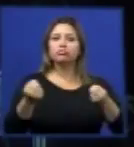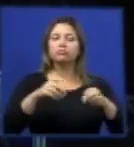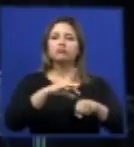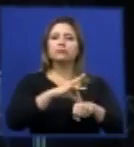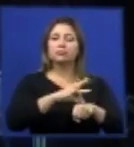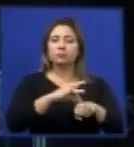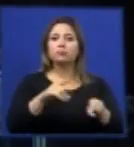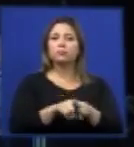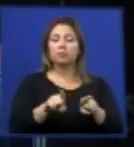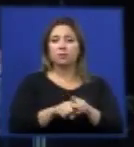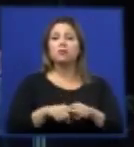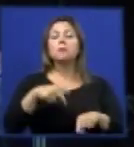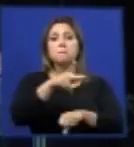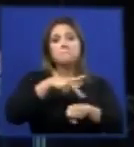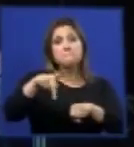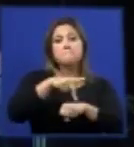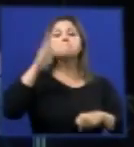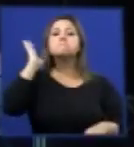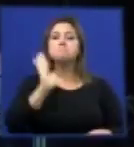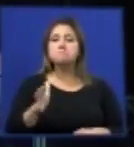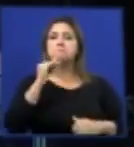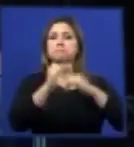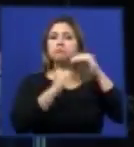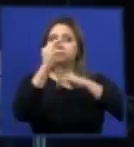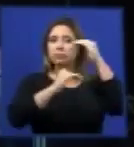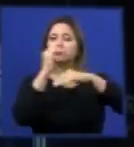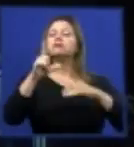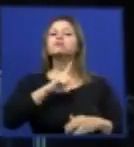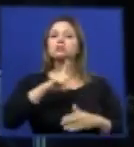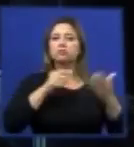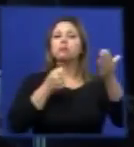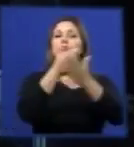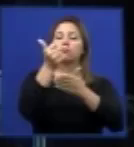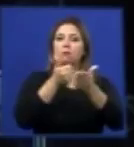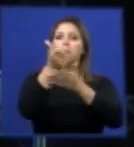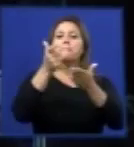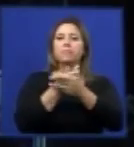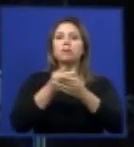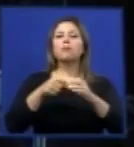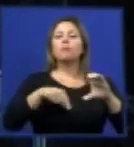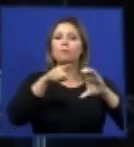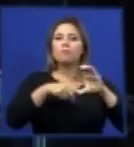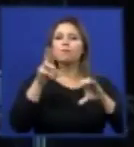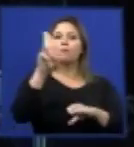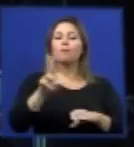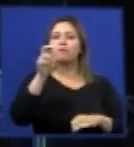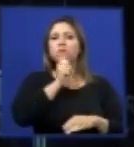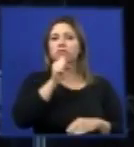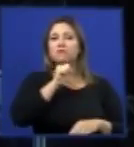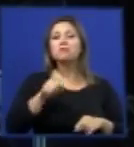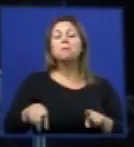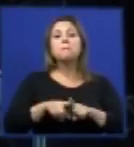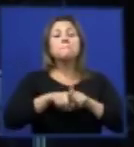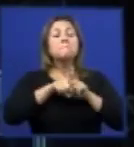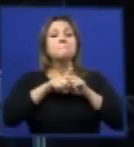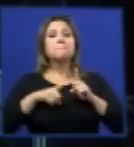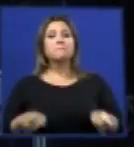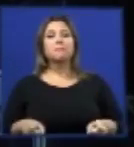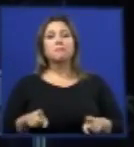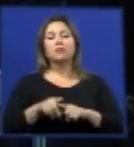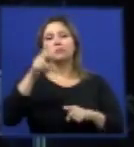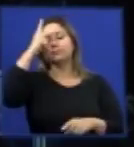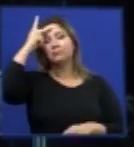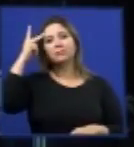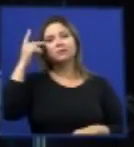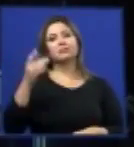verdade que países desenvolvidos também permitem a importação de pneus usados entretanto nenhum desses países permite